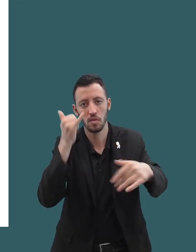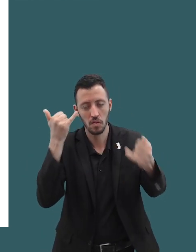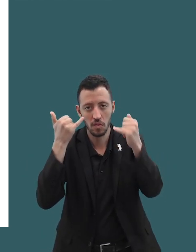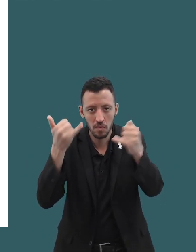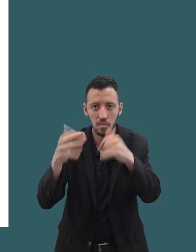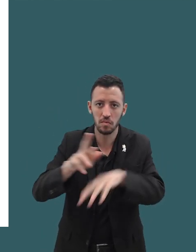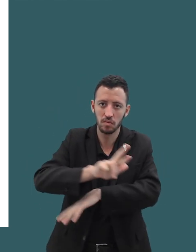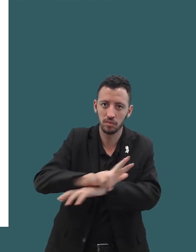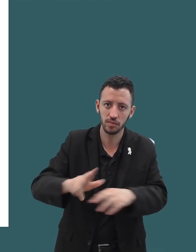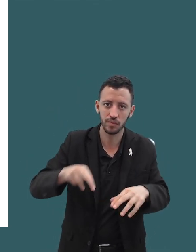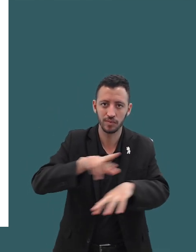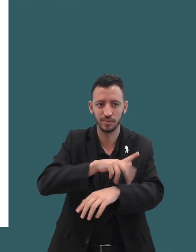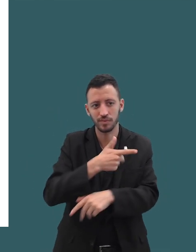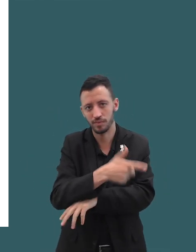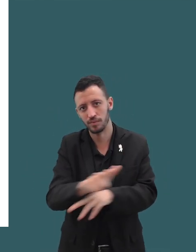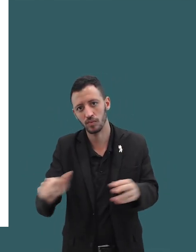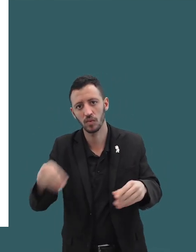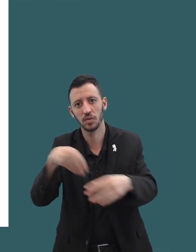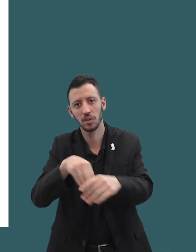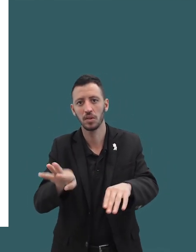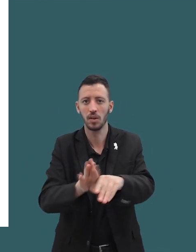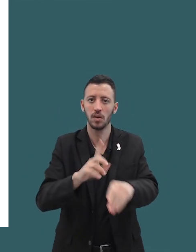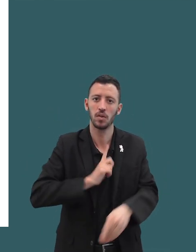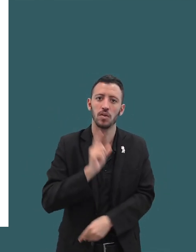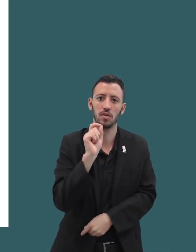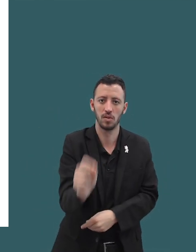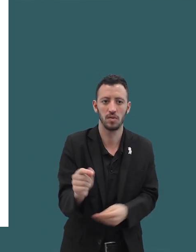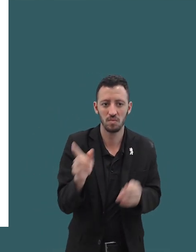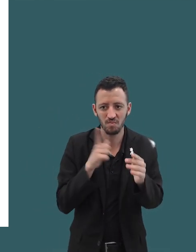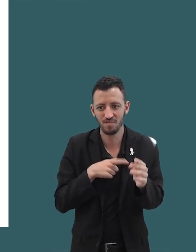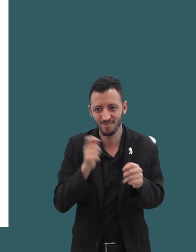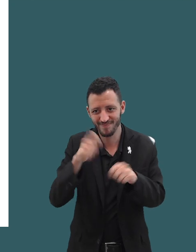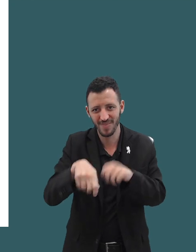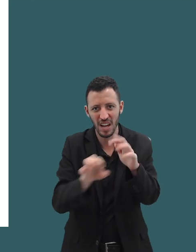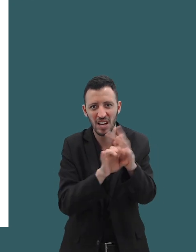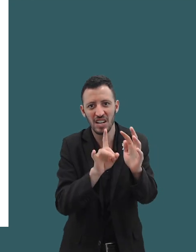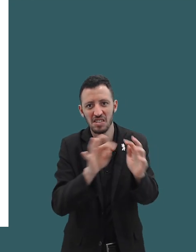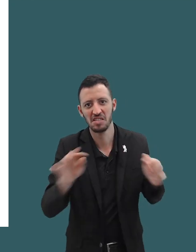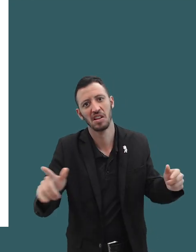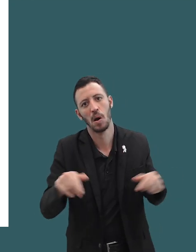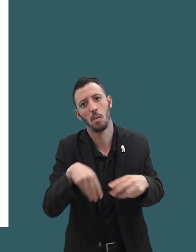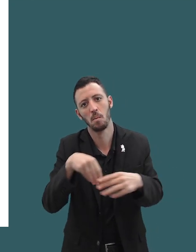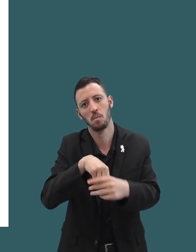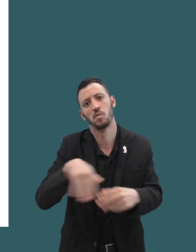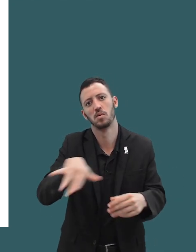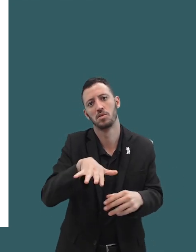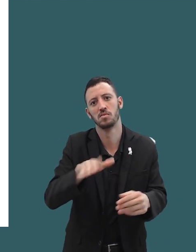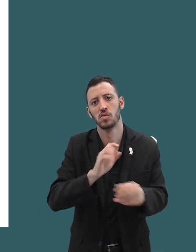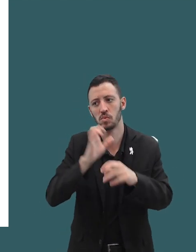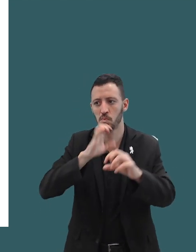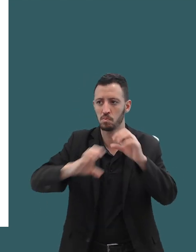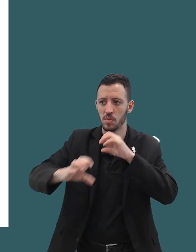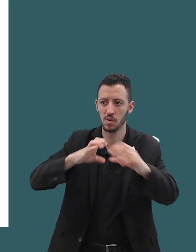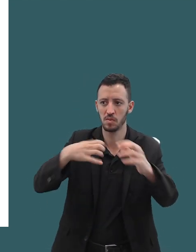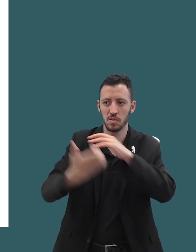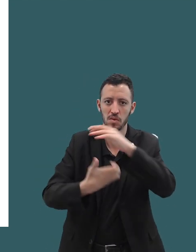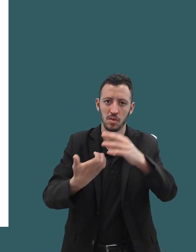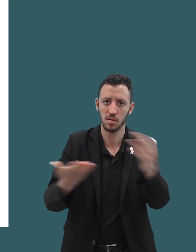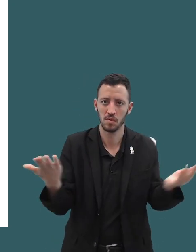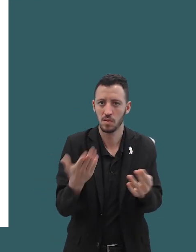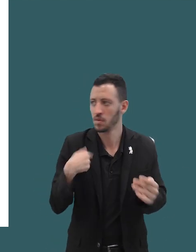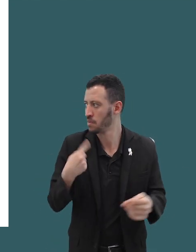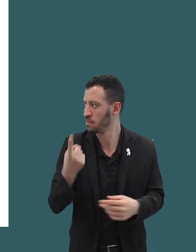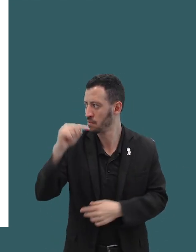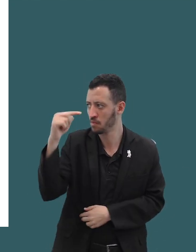seja por uma série de outras questões que têm a ver com as linhas editoriais dos veículos de comunicação. Entretanto, nós temos hoje